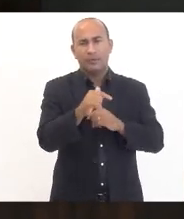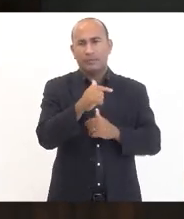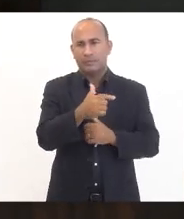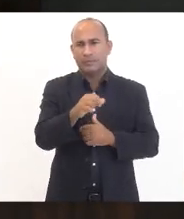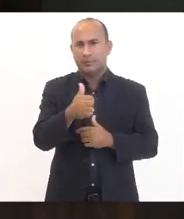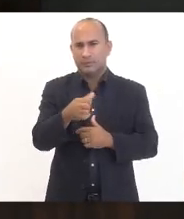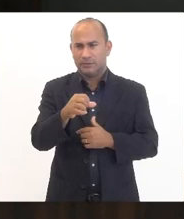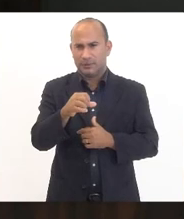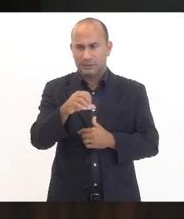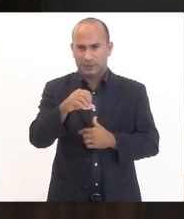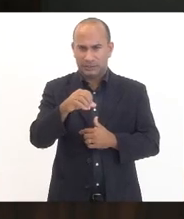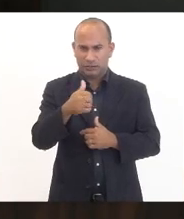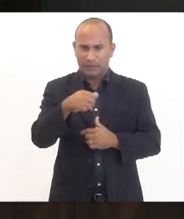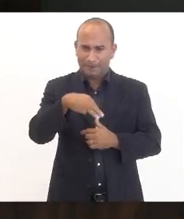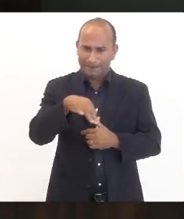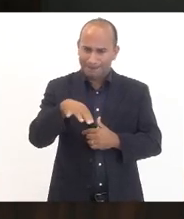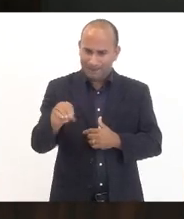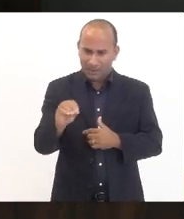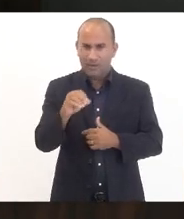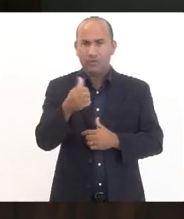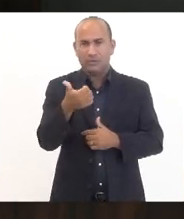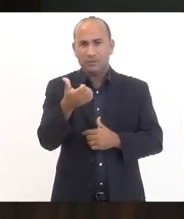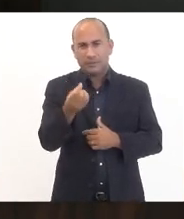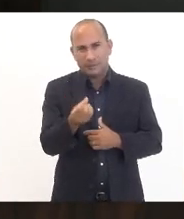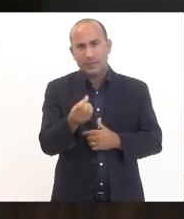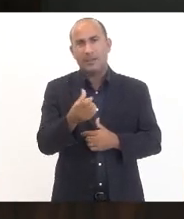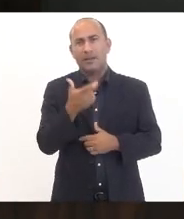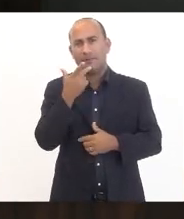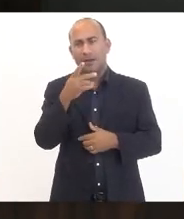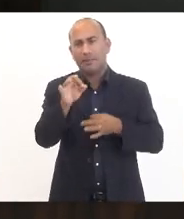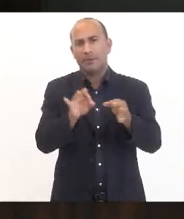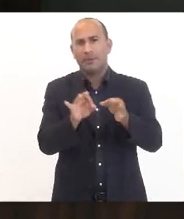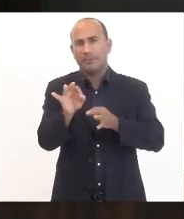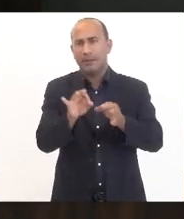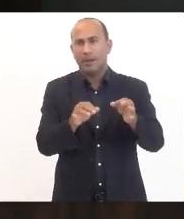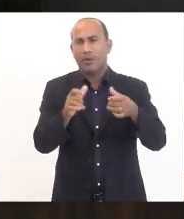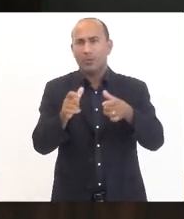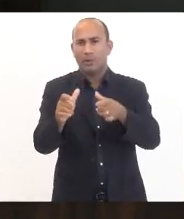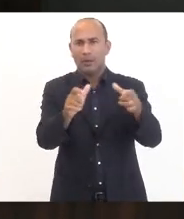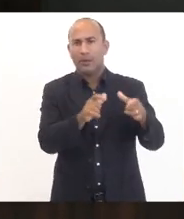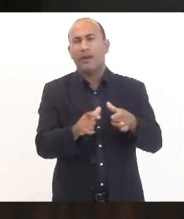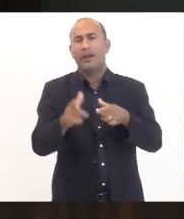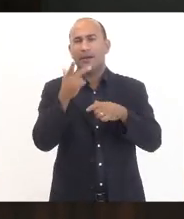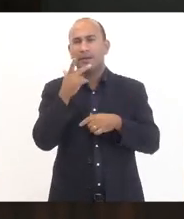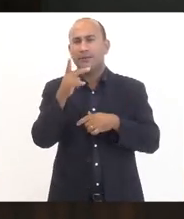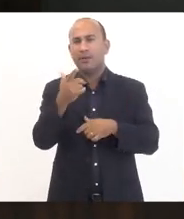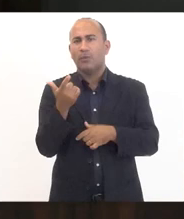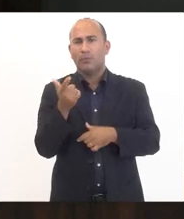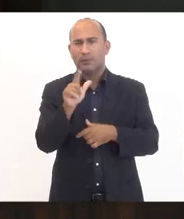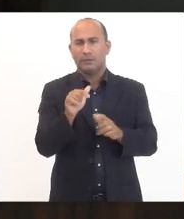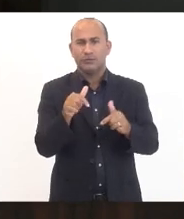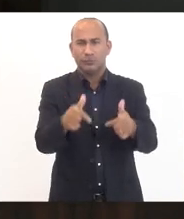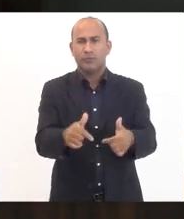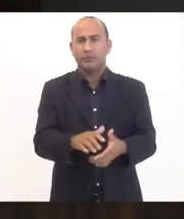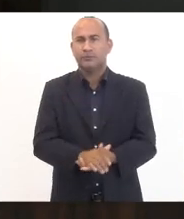de 17 de maio de 2016, que torna obrigatória a presença de desfibrilador nos locais que menciona e dá outras